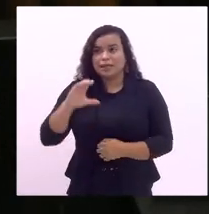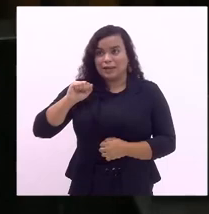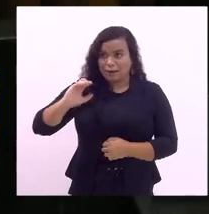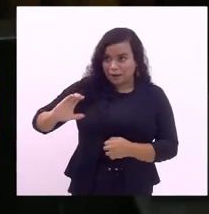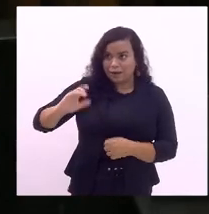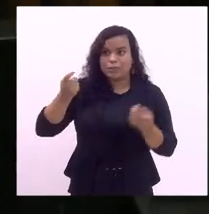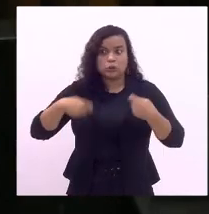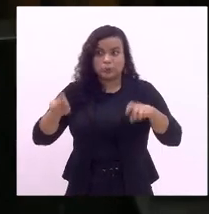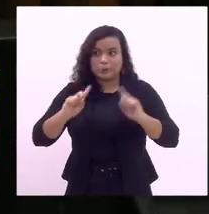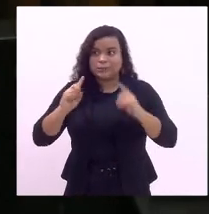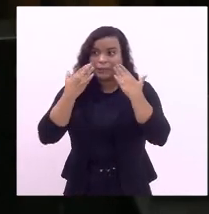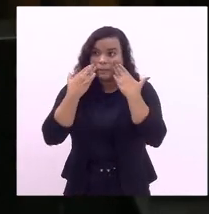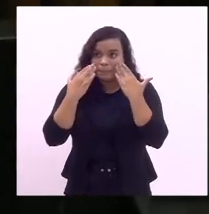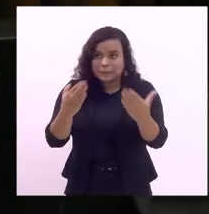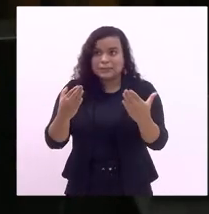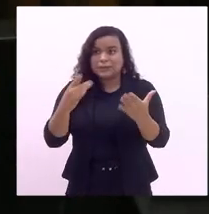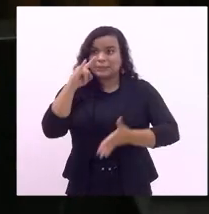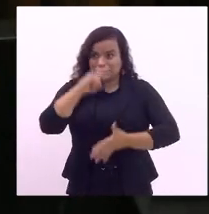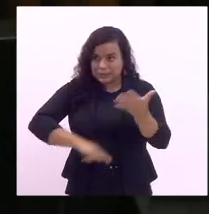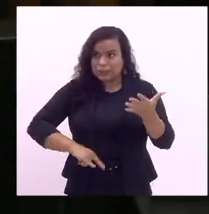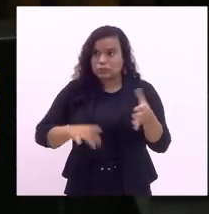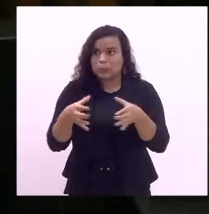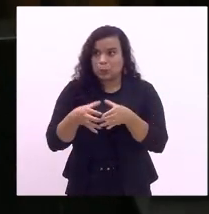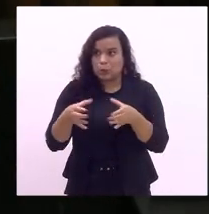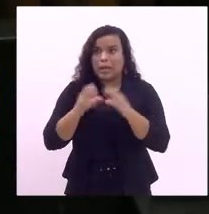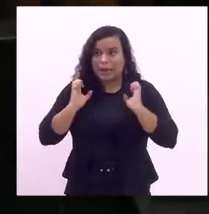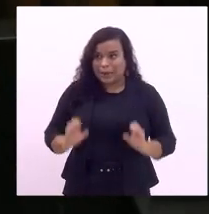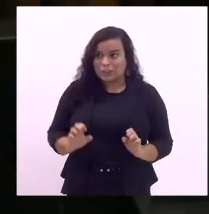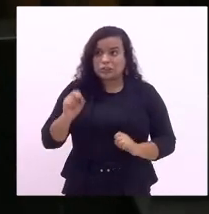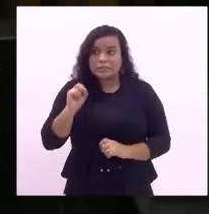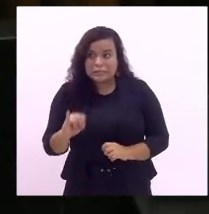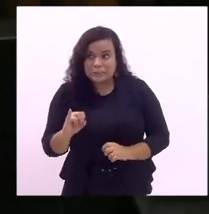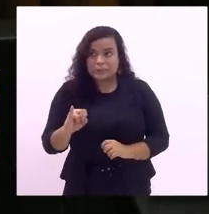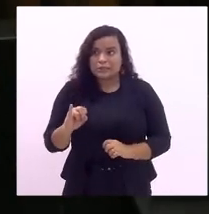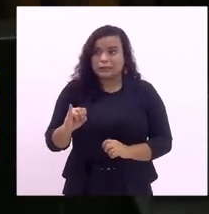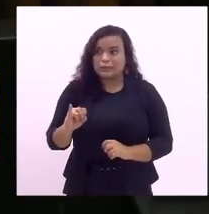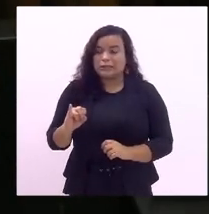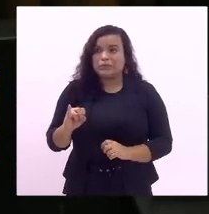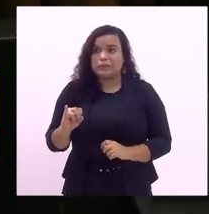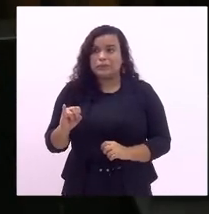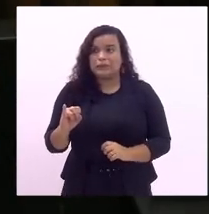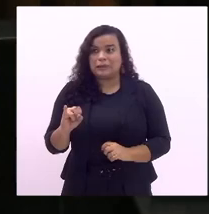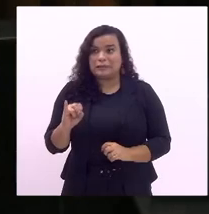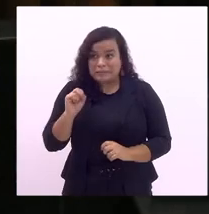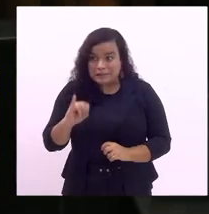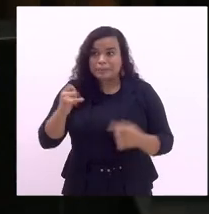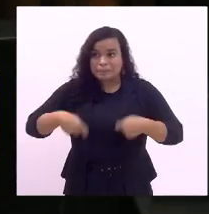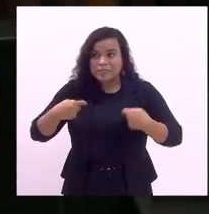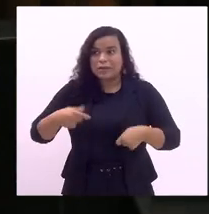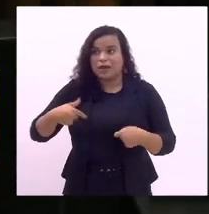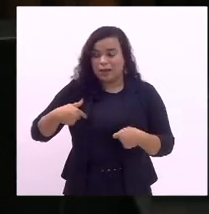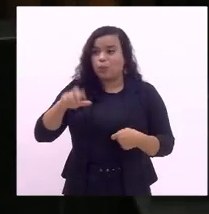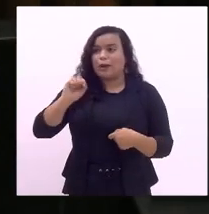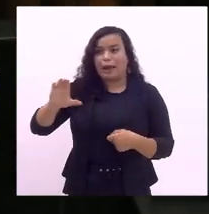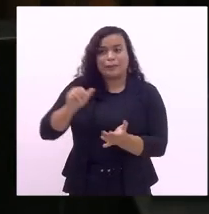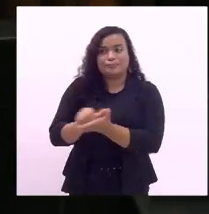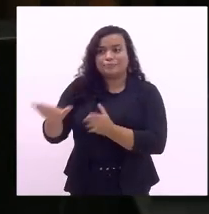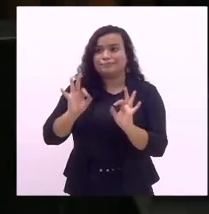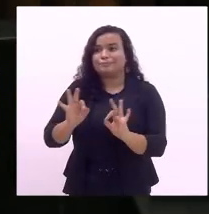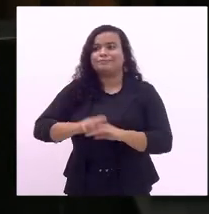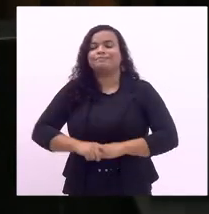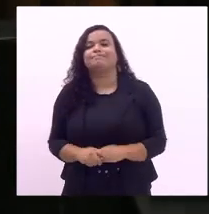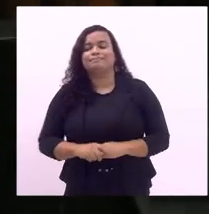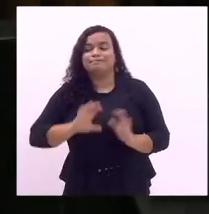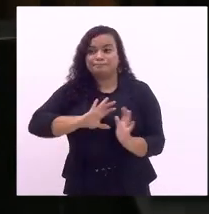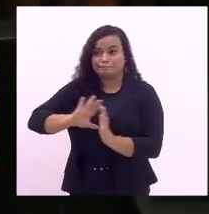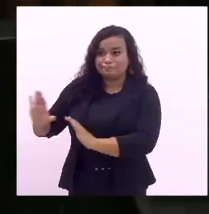precisa apresentar certidão de conselho de ética, senão não seria mais CAC. Quero dizer o seguinte, com